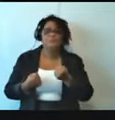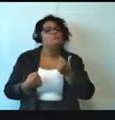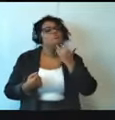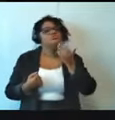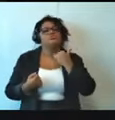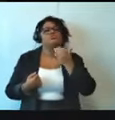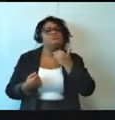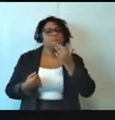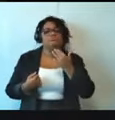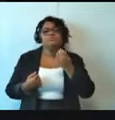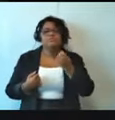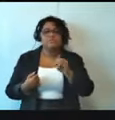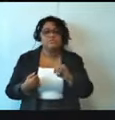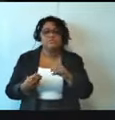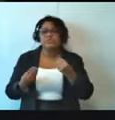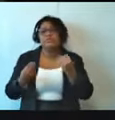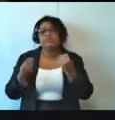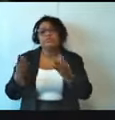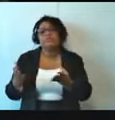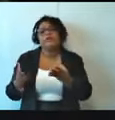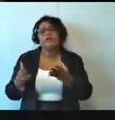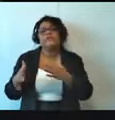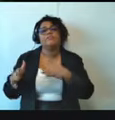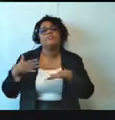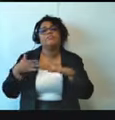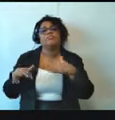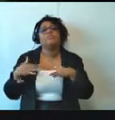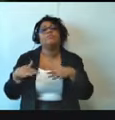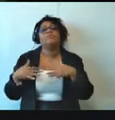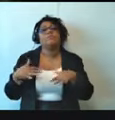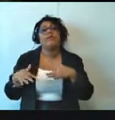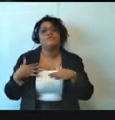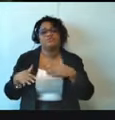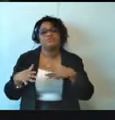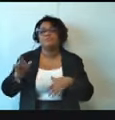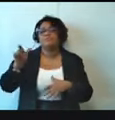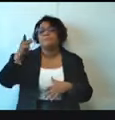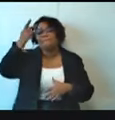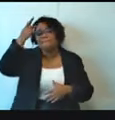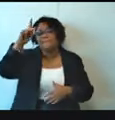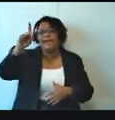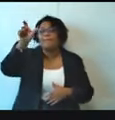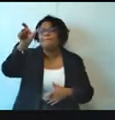essas pessoas, e a mobilidade é feita para as pessoas, para a gente,